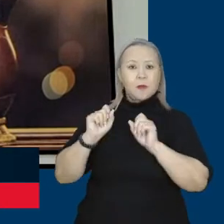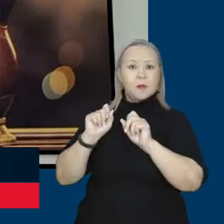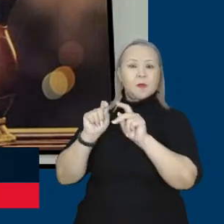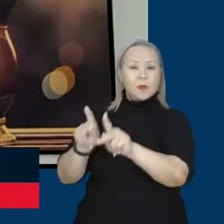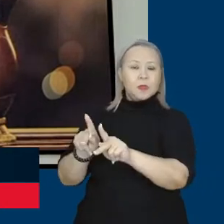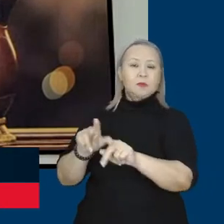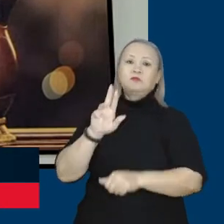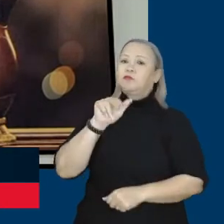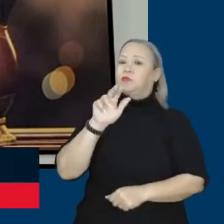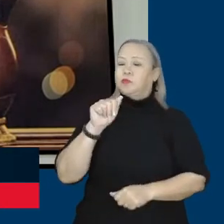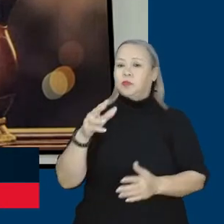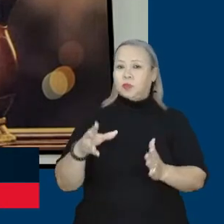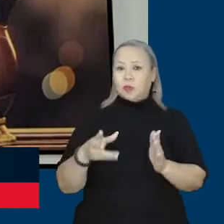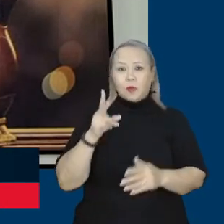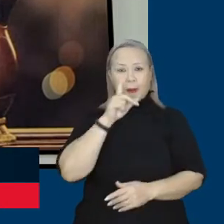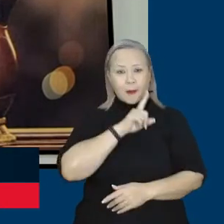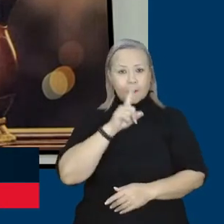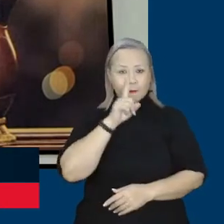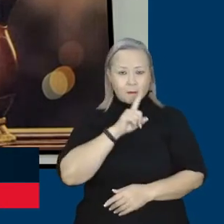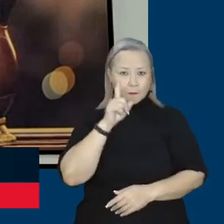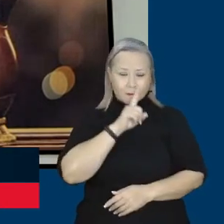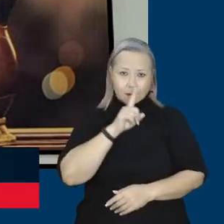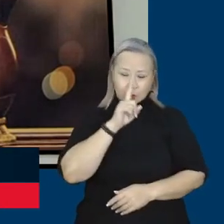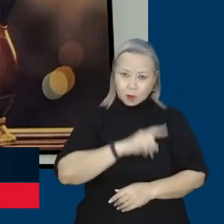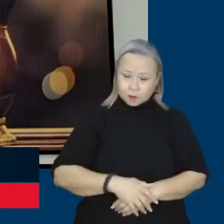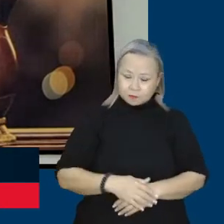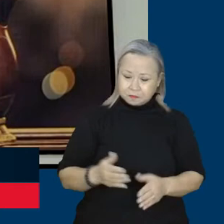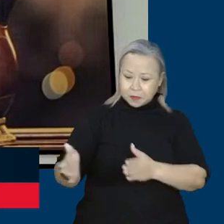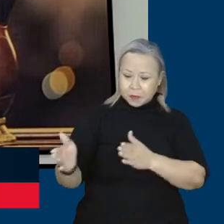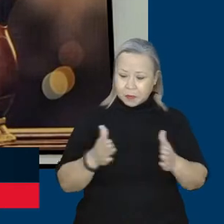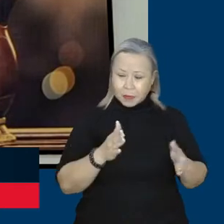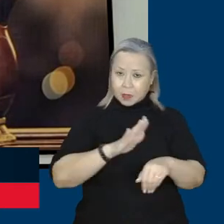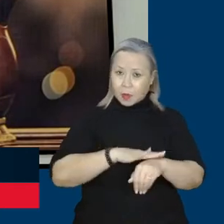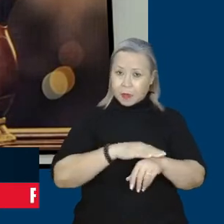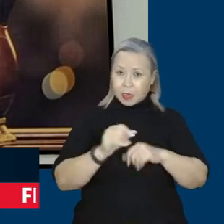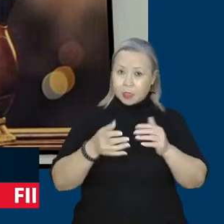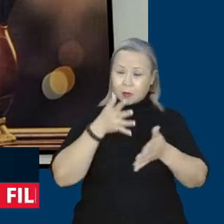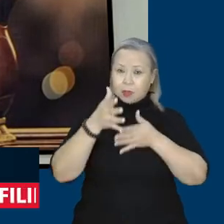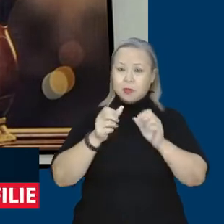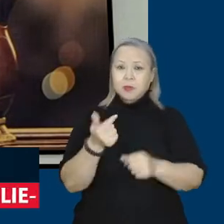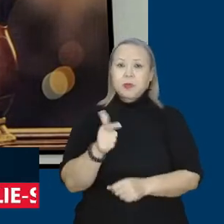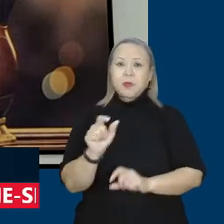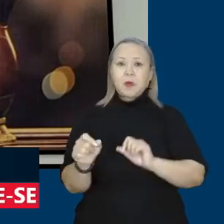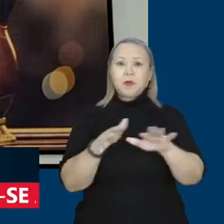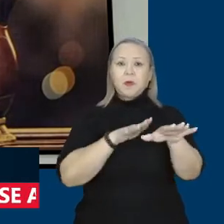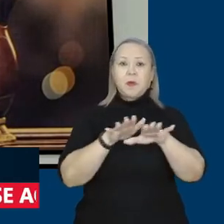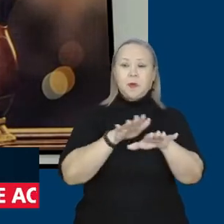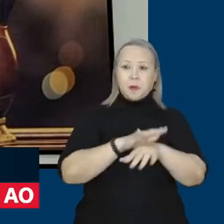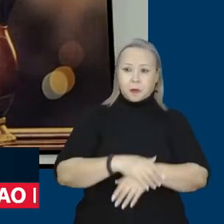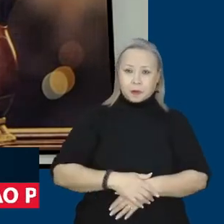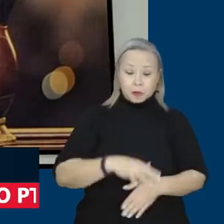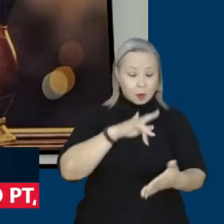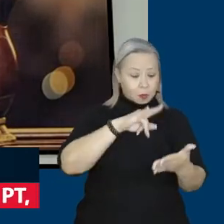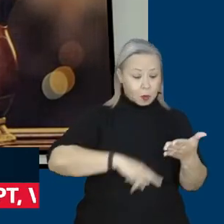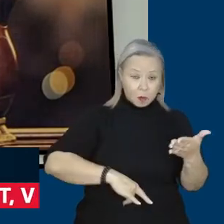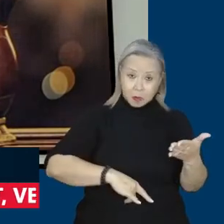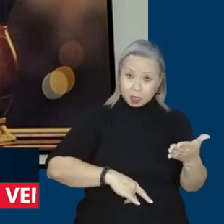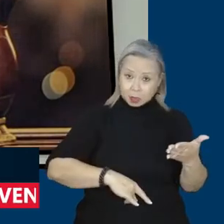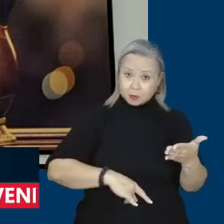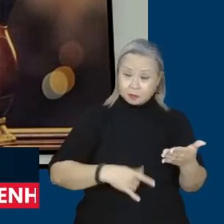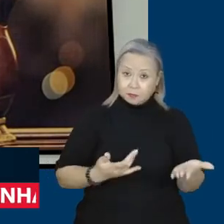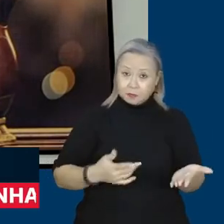falhou e nesse momento tão dizendo que se não houver um movimento e o movimento nesse momento mais